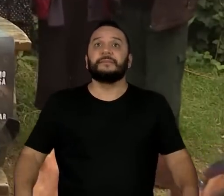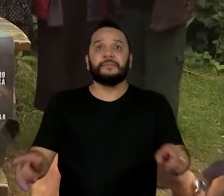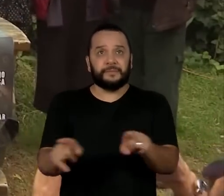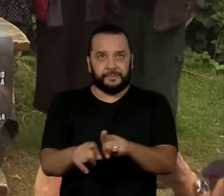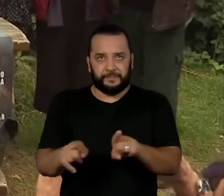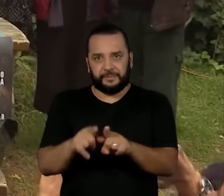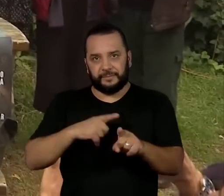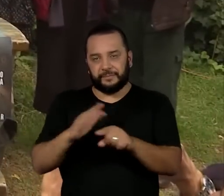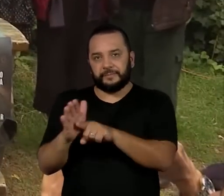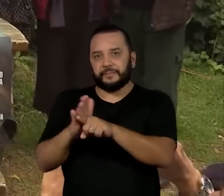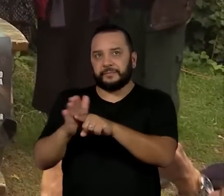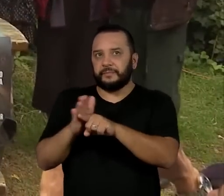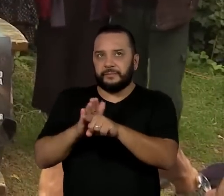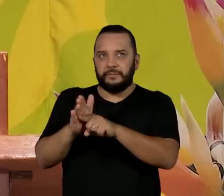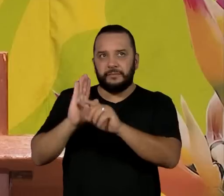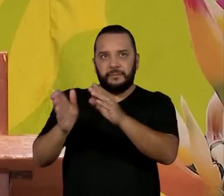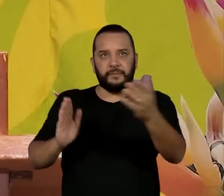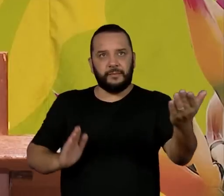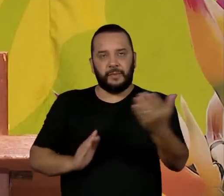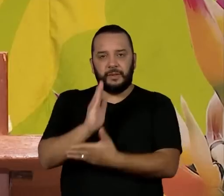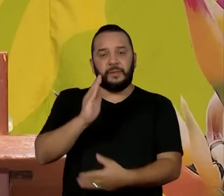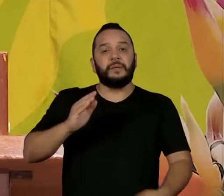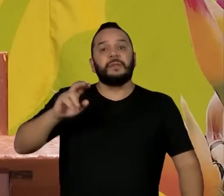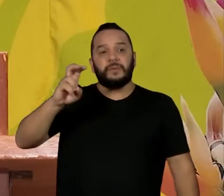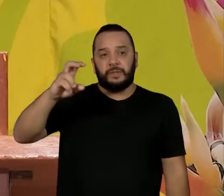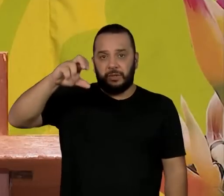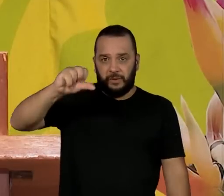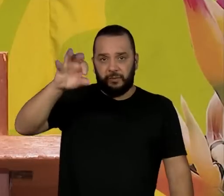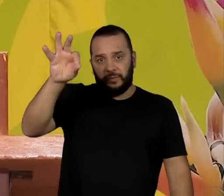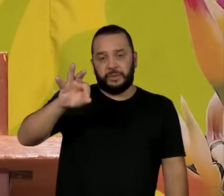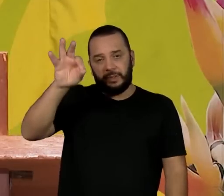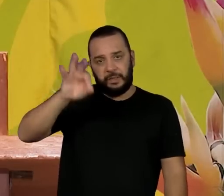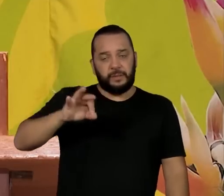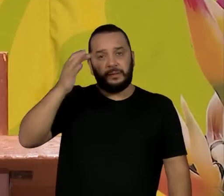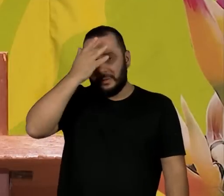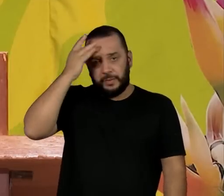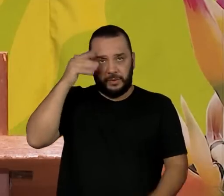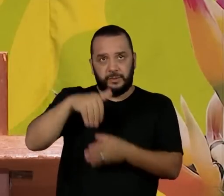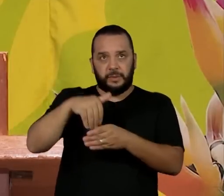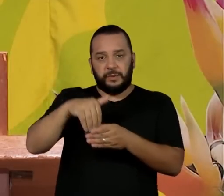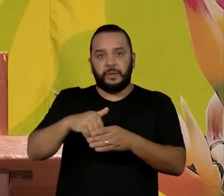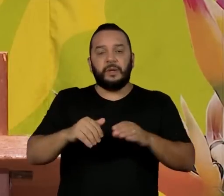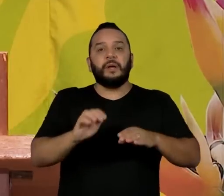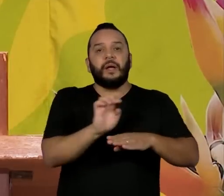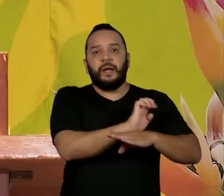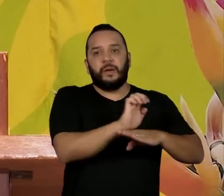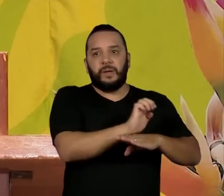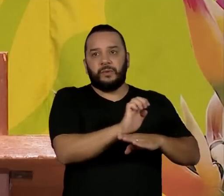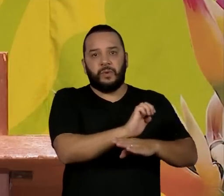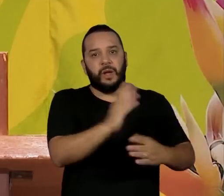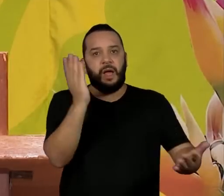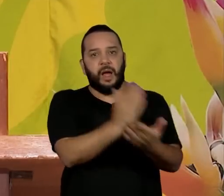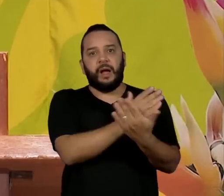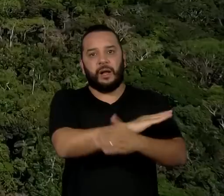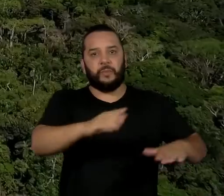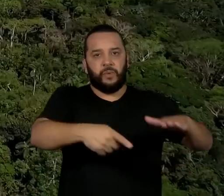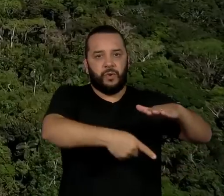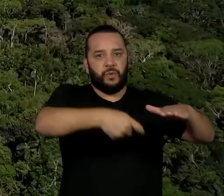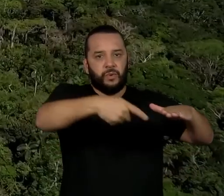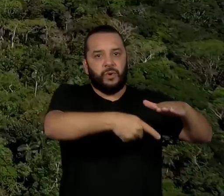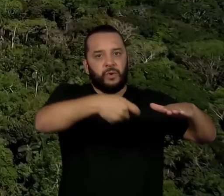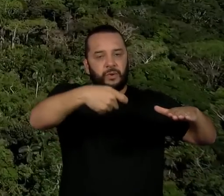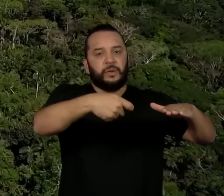teve a aprovação de 59% dos eleitores, o Equador suspende a exploração de petróleo em parte